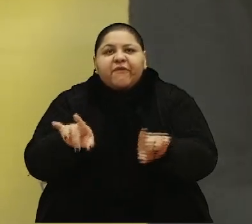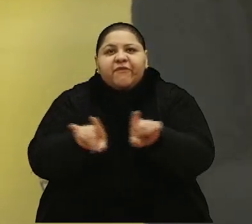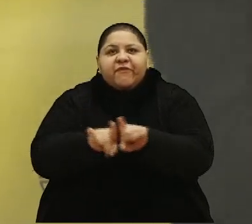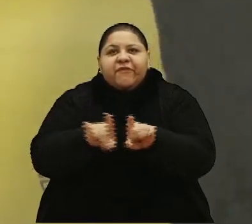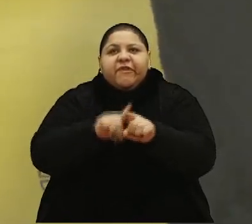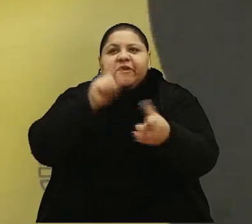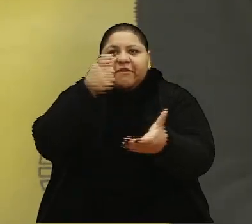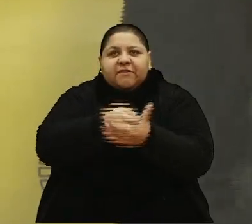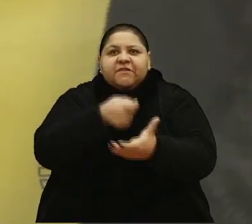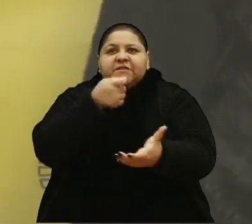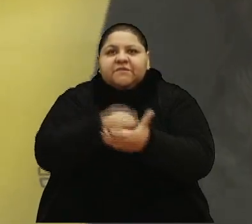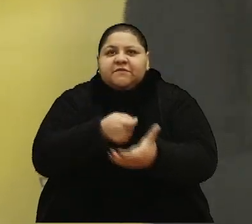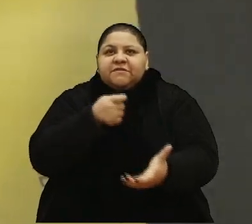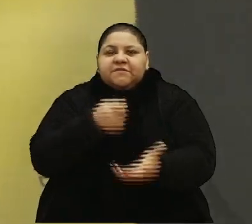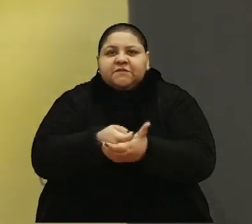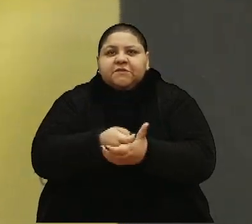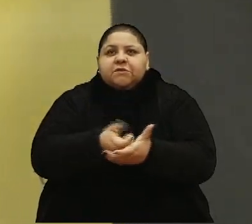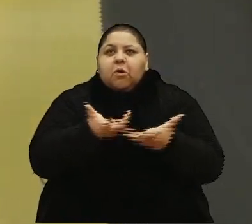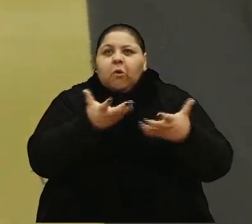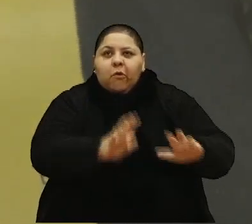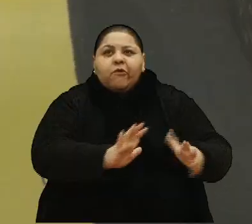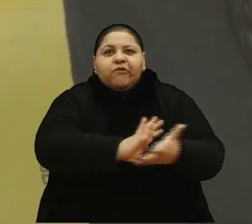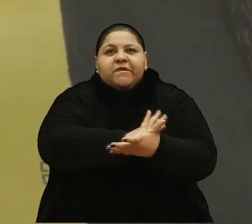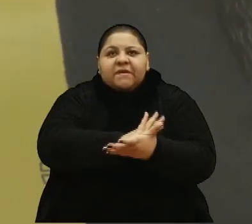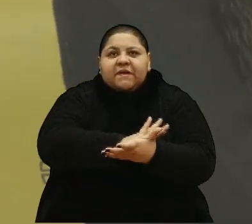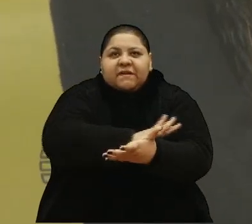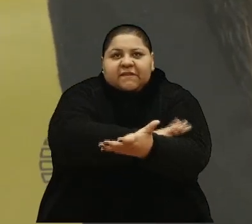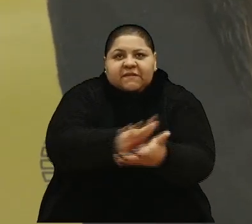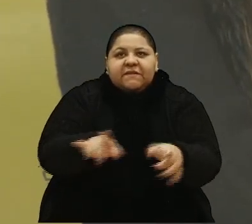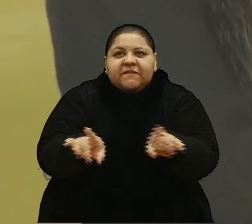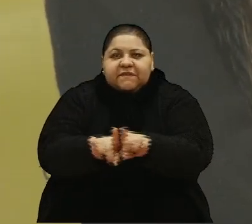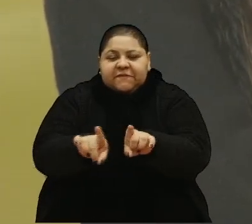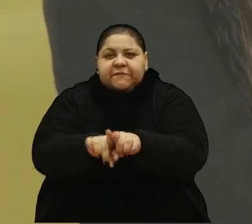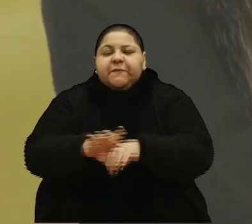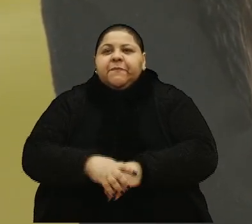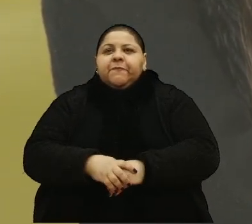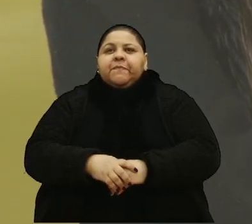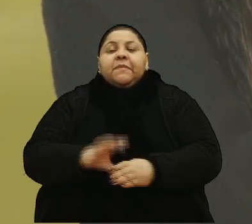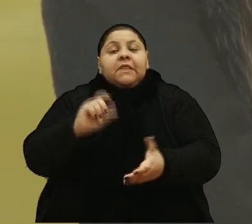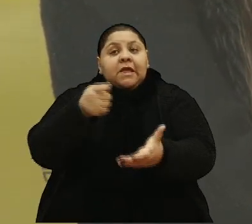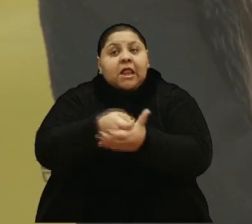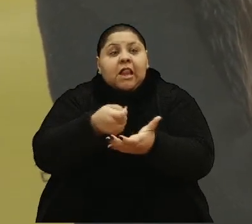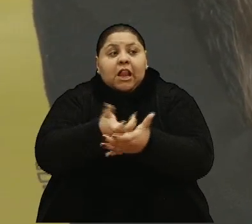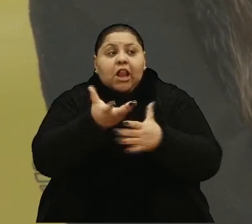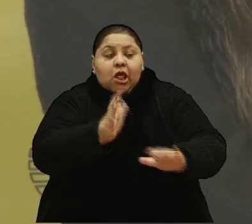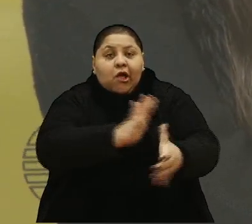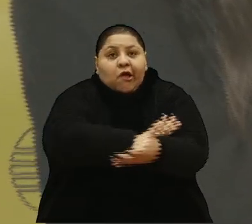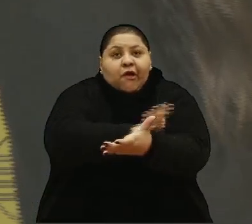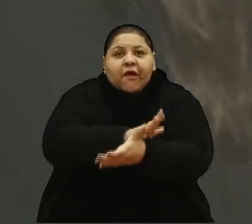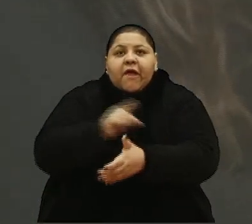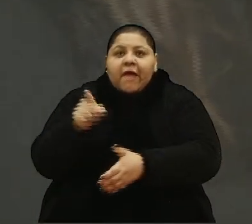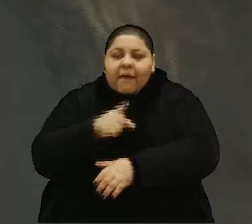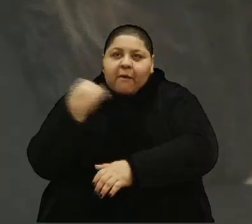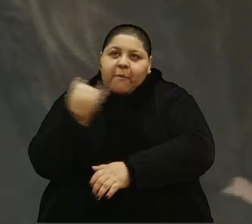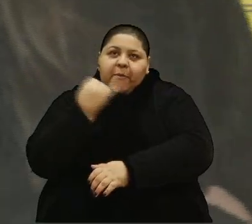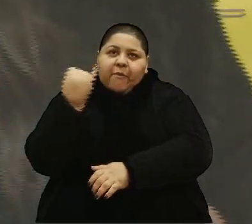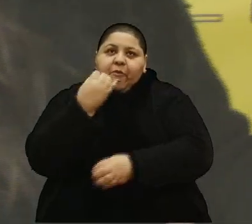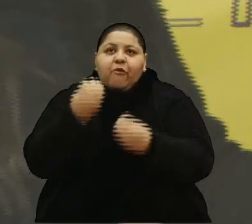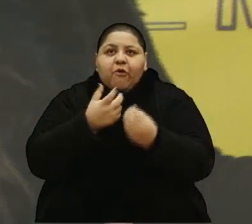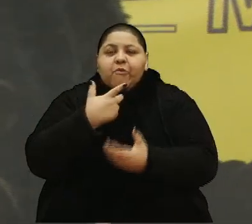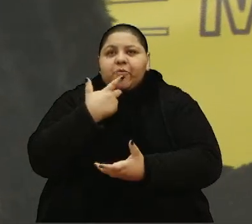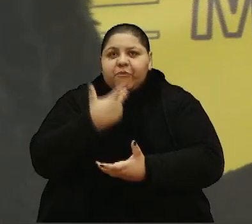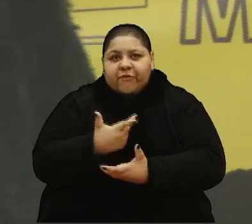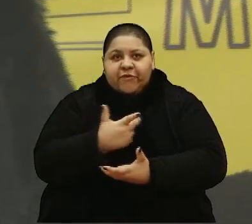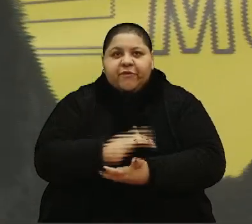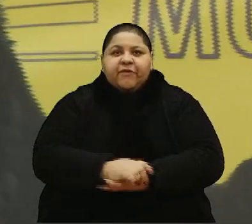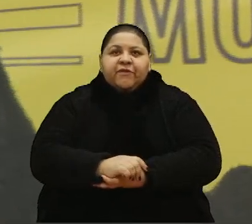na luta, numa luta antirracista também. A luta antirracista, ela é muito importante, né? Como eu havia